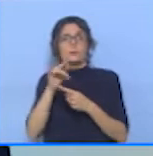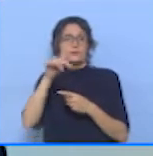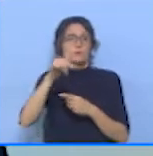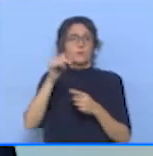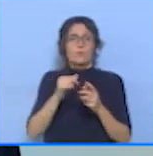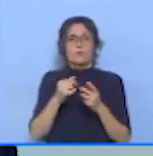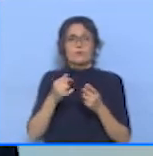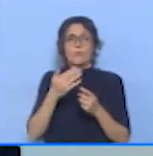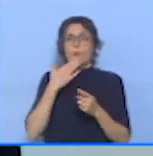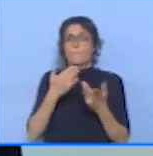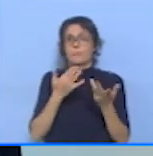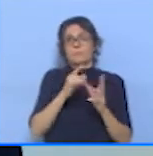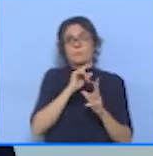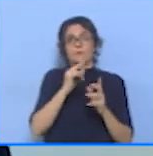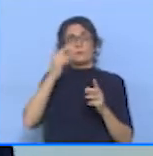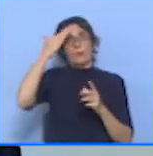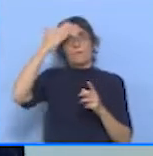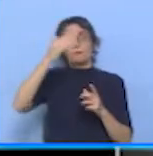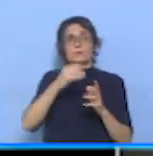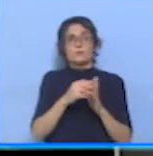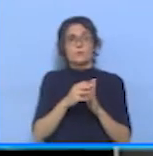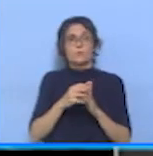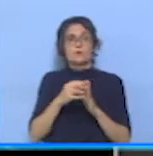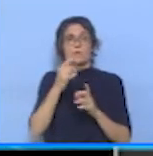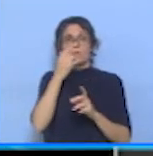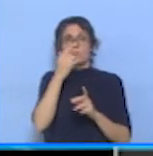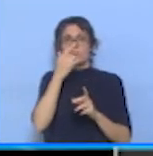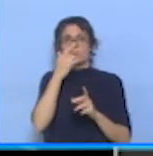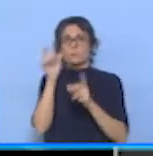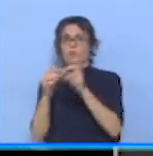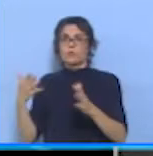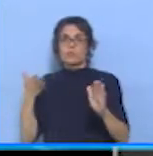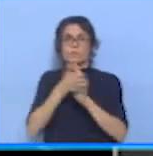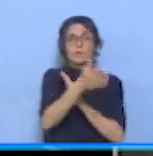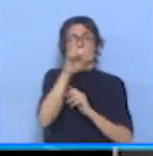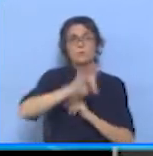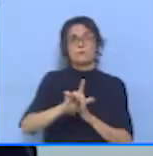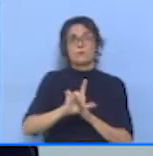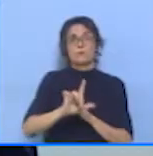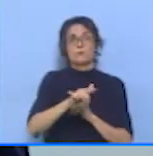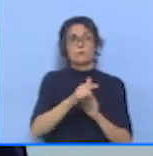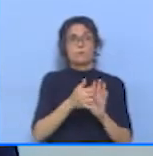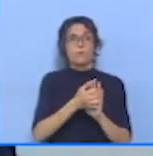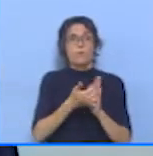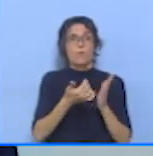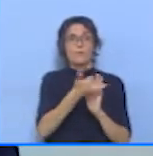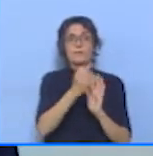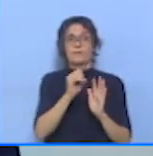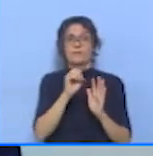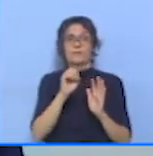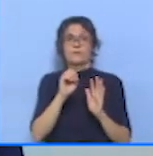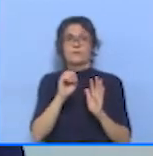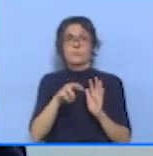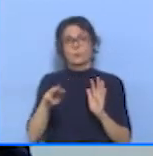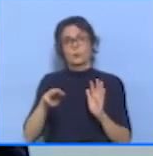50 milhões nos próximos 40 anos. Portanto, pura e simplesmente... São opostas inconciliáveis. Ou somos